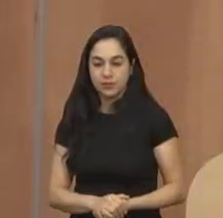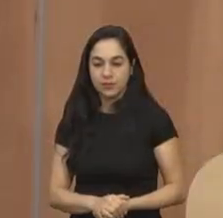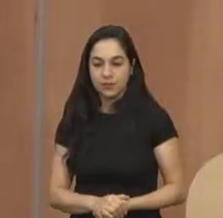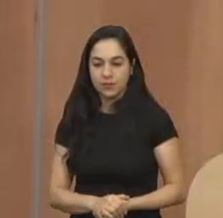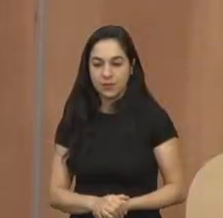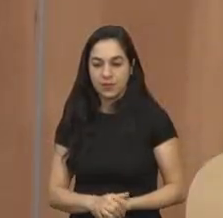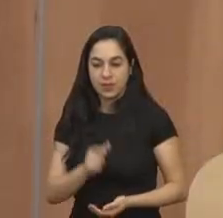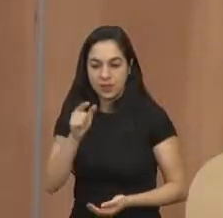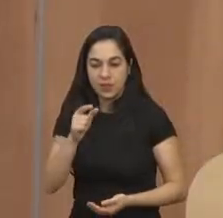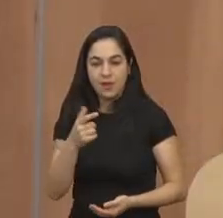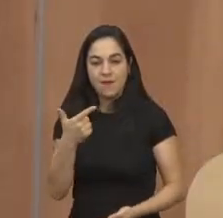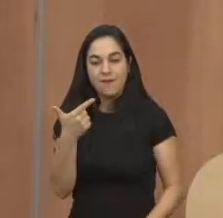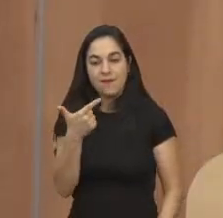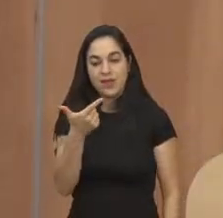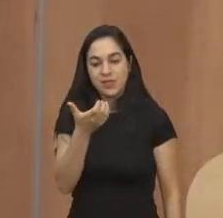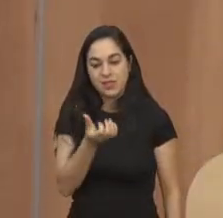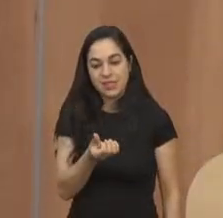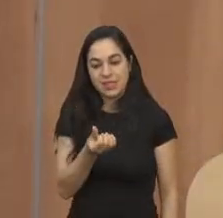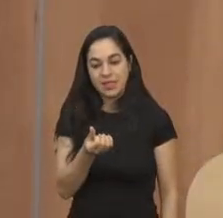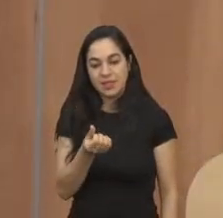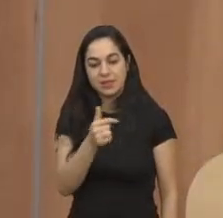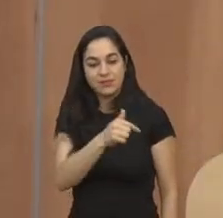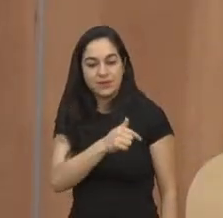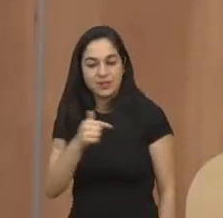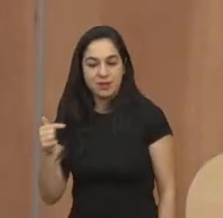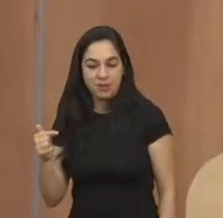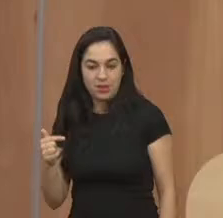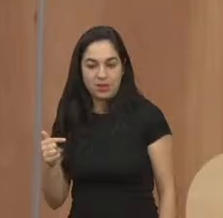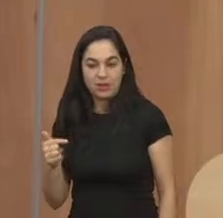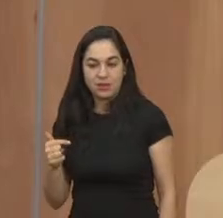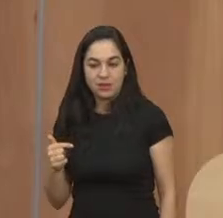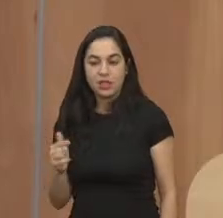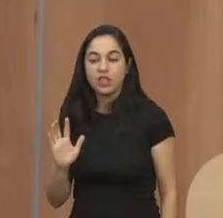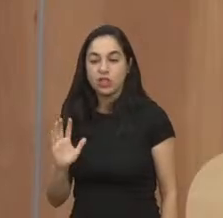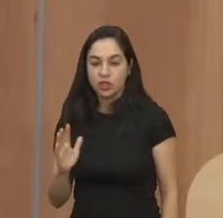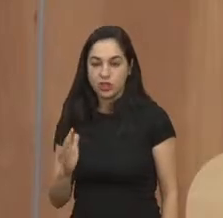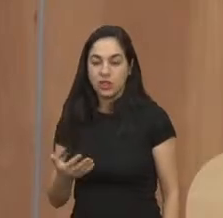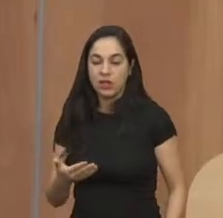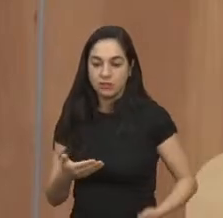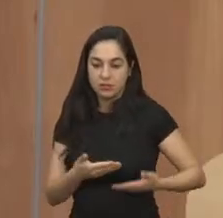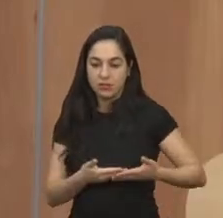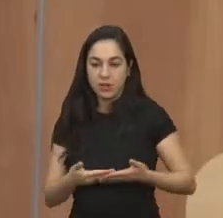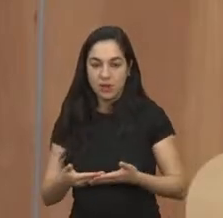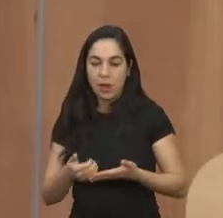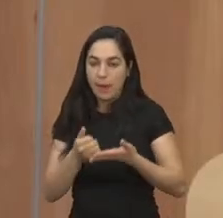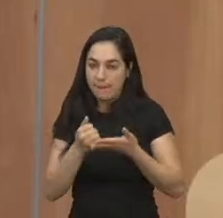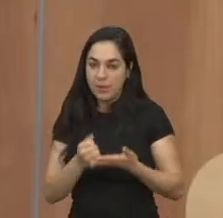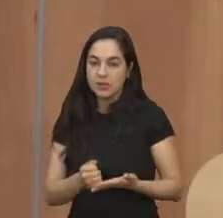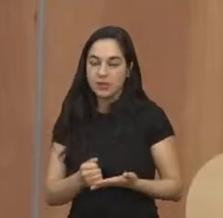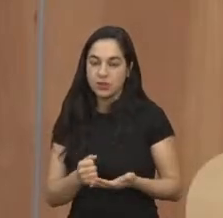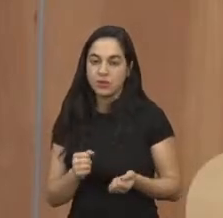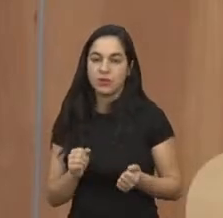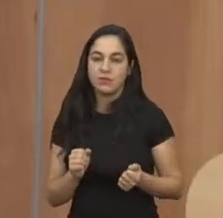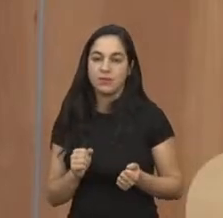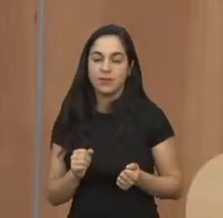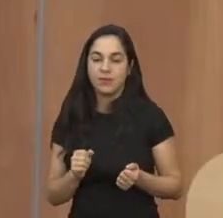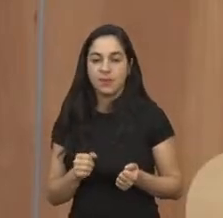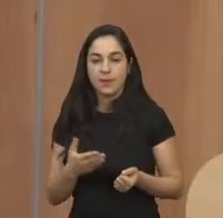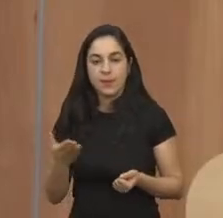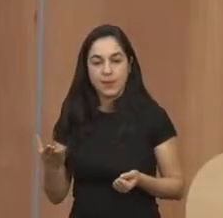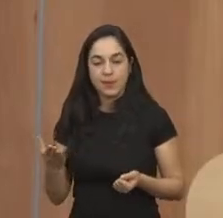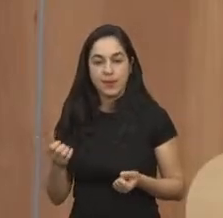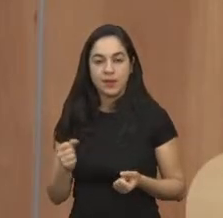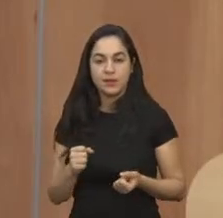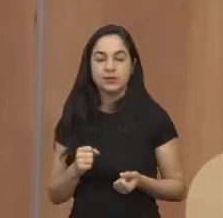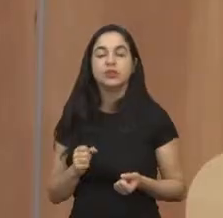E por fim, de 26 semanas, que já é um tamanho razoável, um peso razoável aqui. Então, nessa